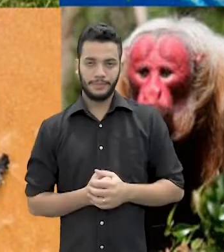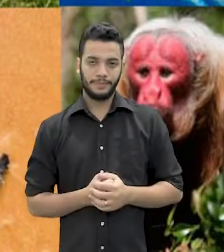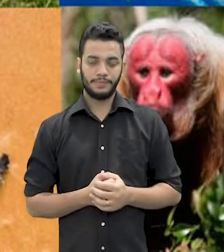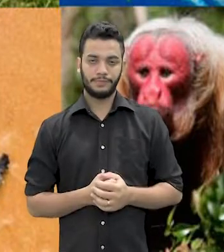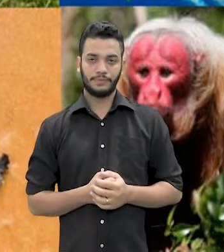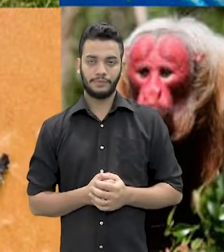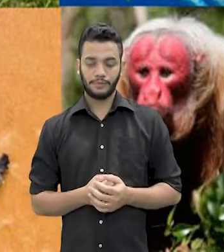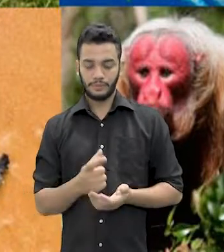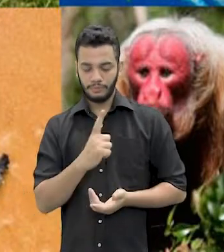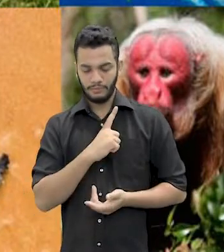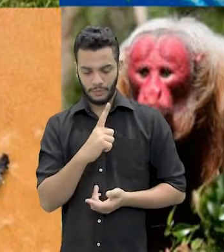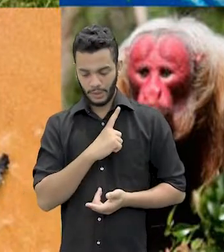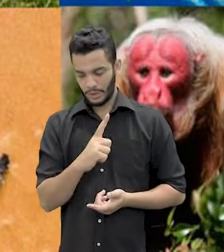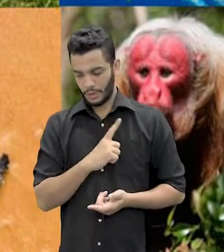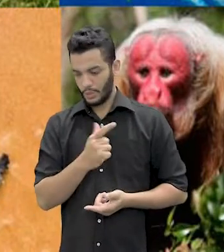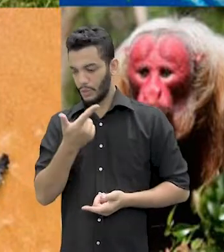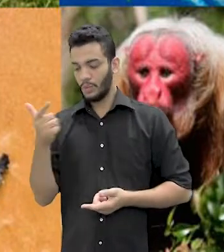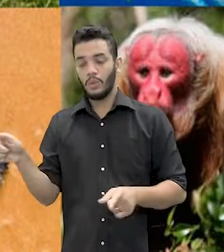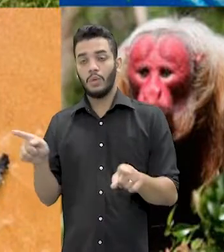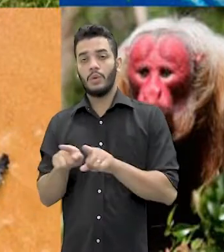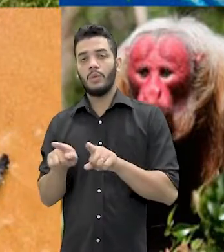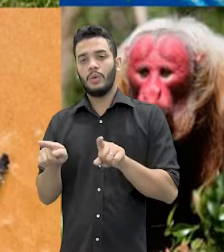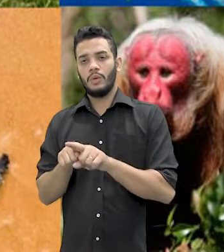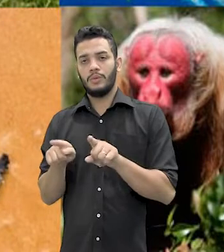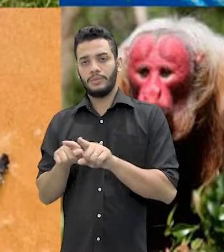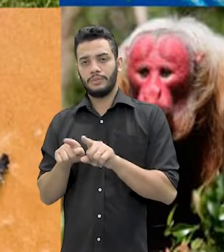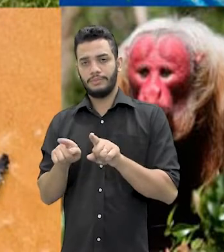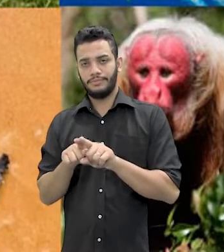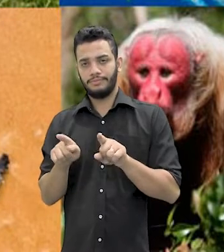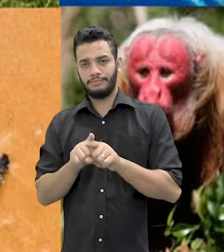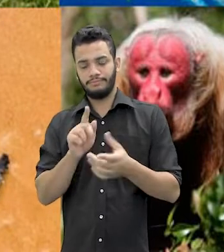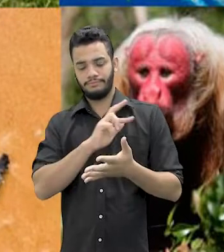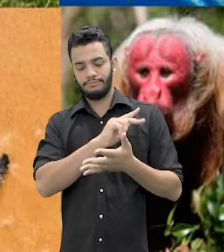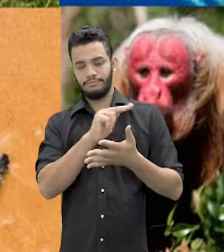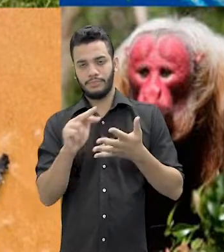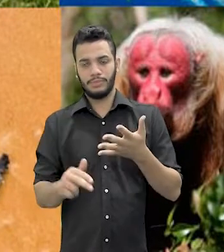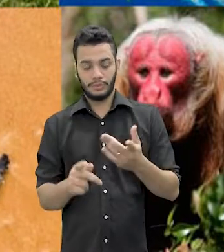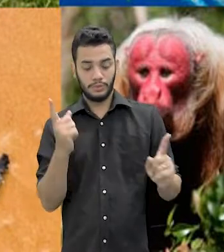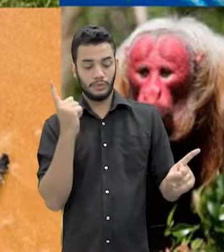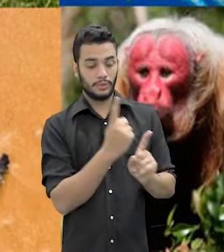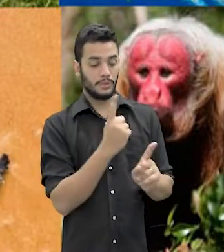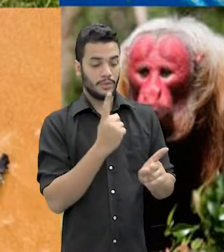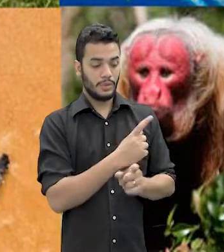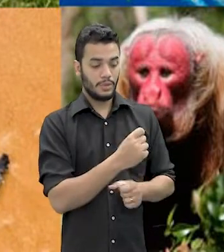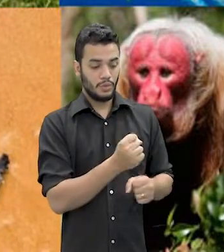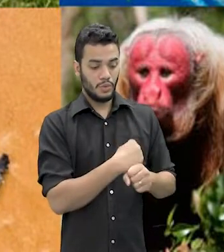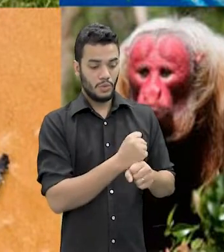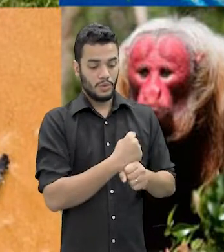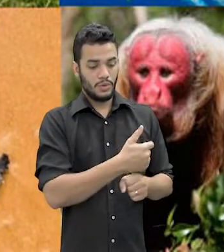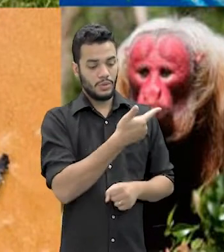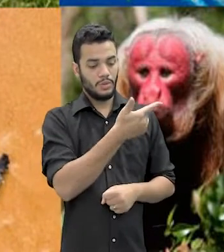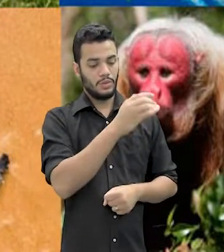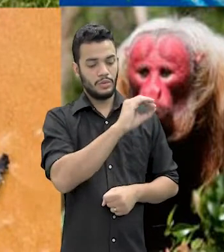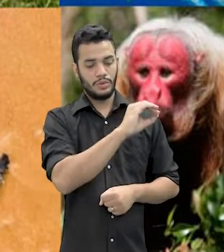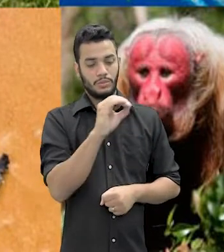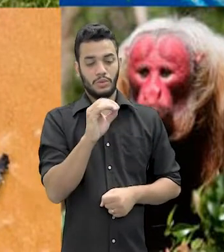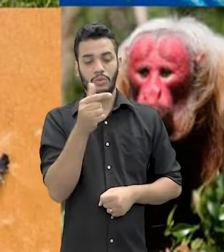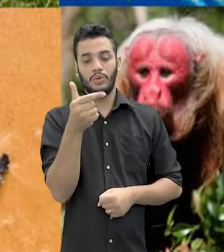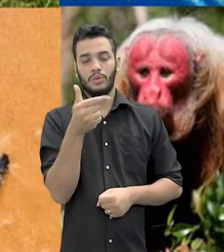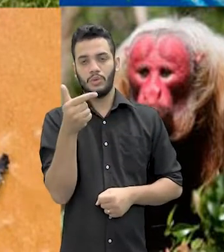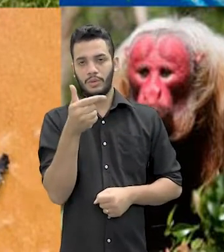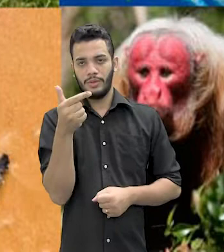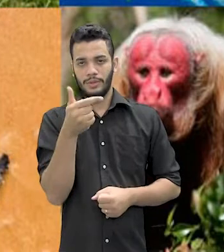do estado de Pernambuco. Essa espécie foi descoberta em 2002 e desde lá não houve